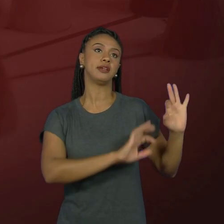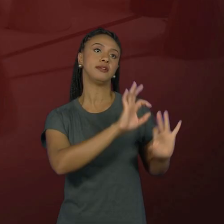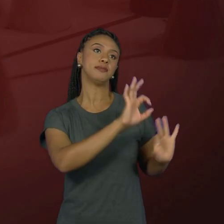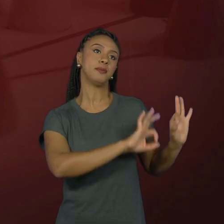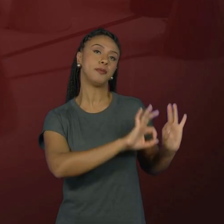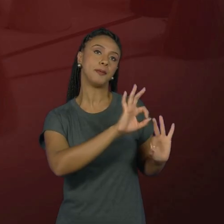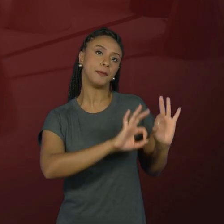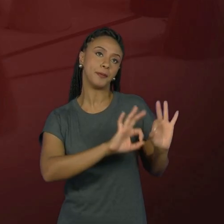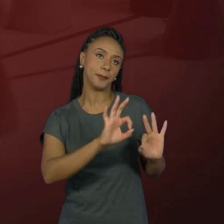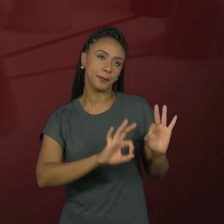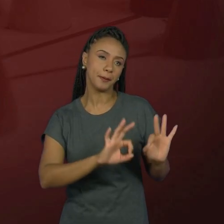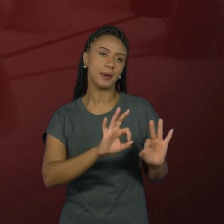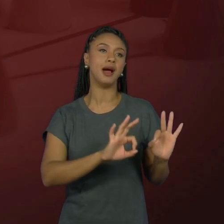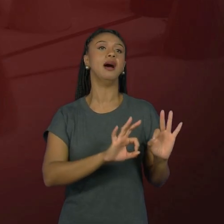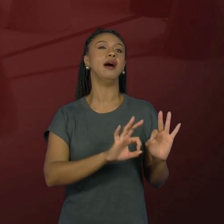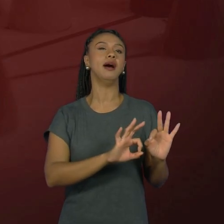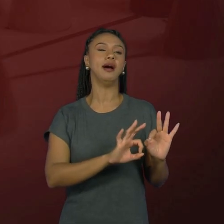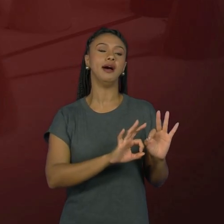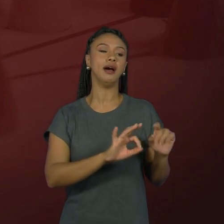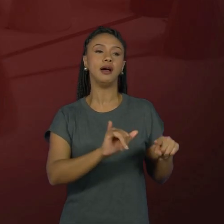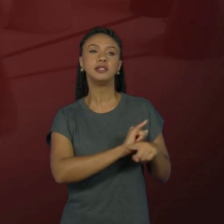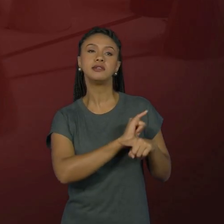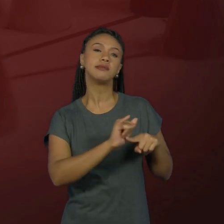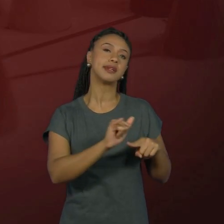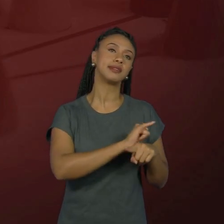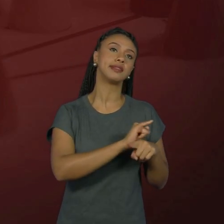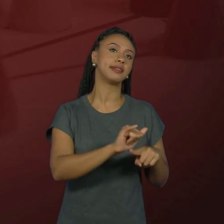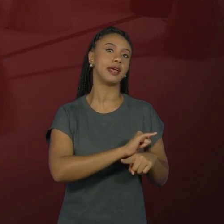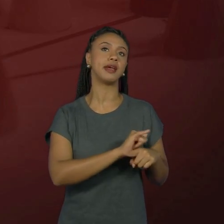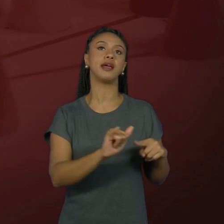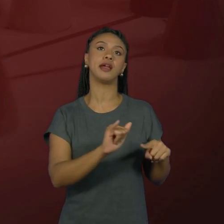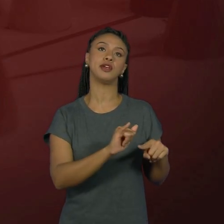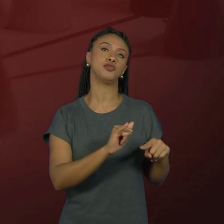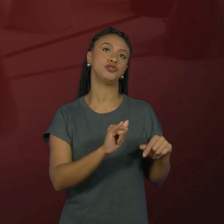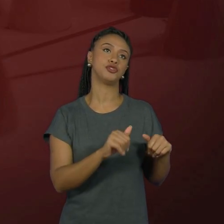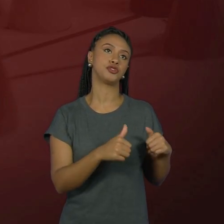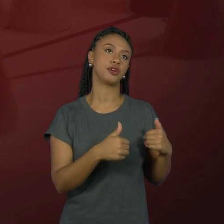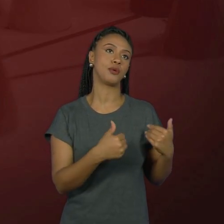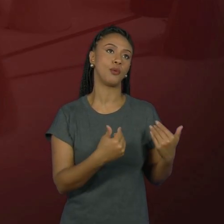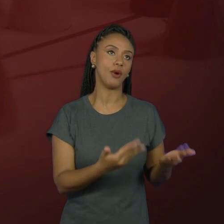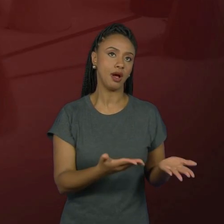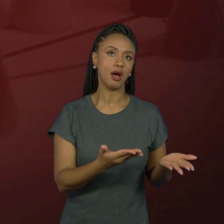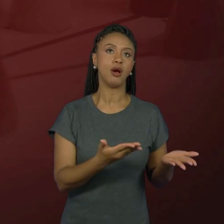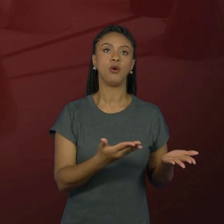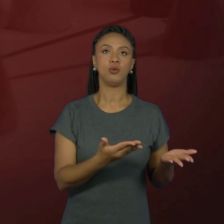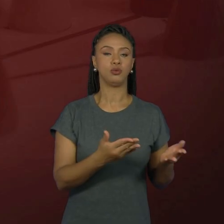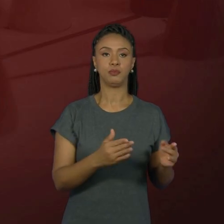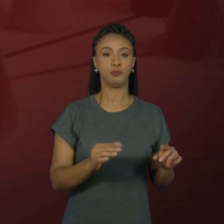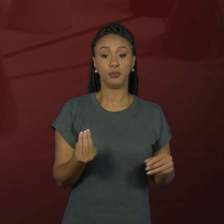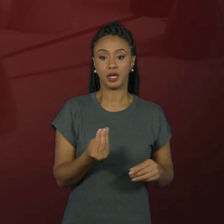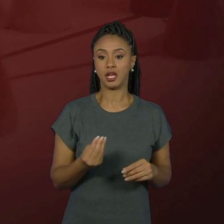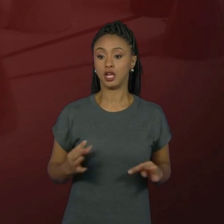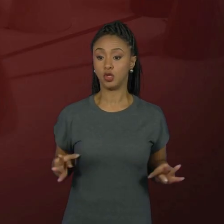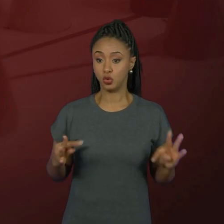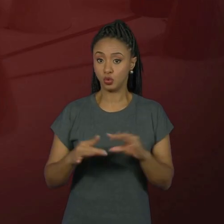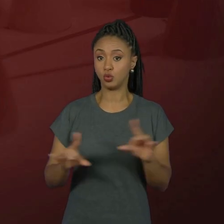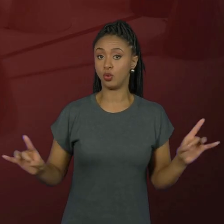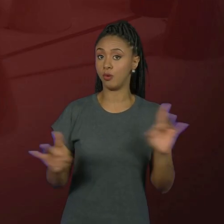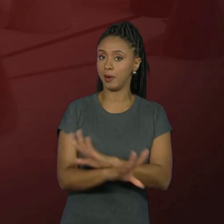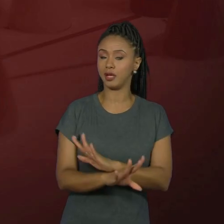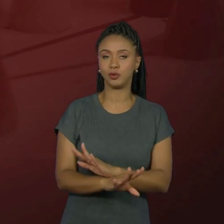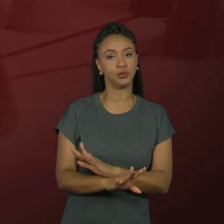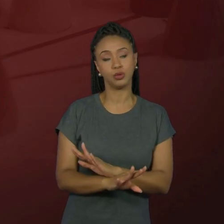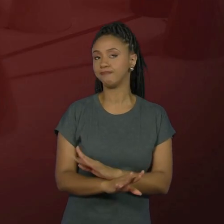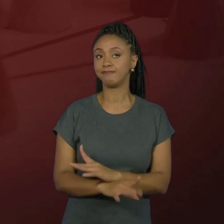corporativa, é importante mencionar, né, que nenhuma arquitetura corporativa está completa sem estar em sintonia